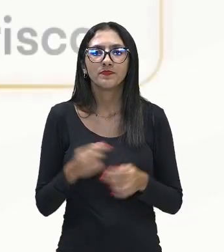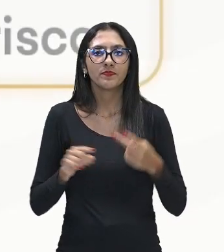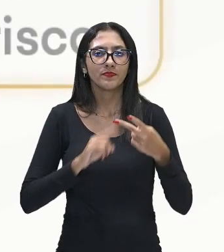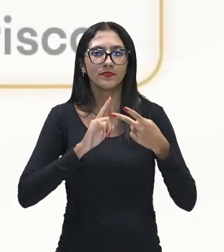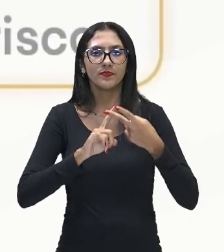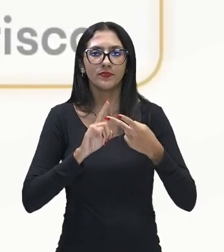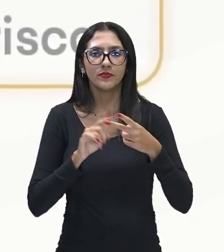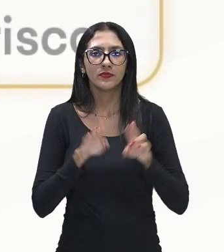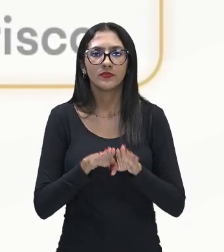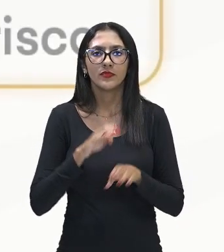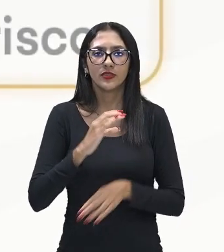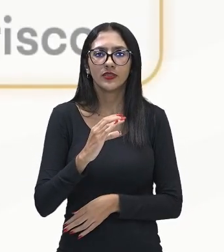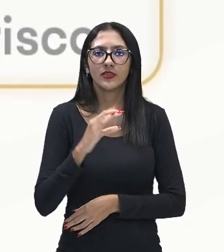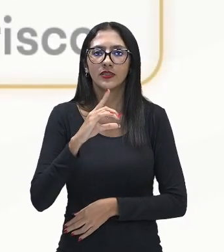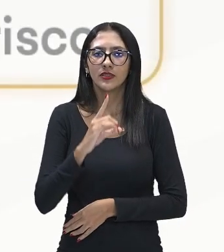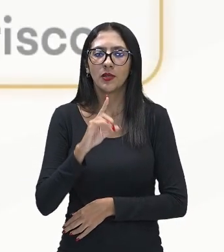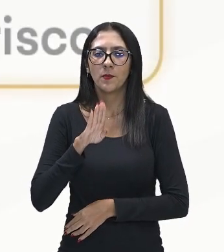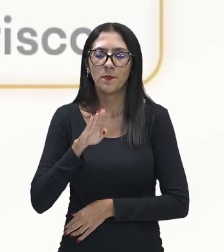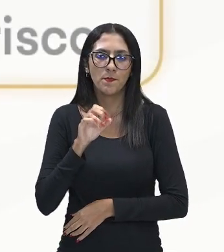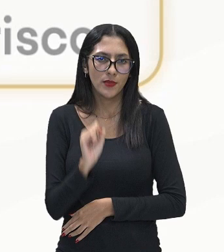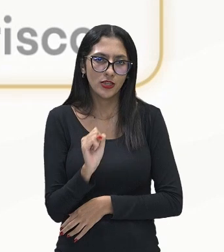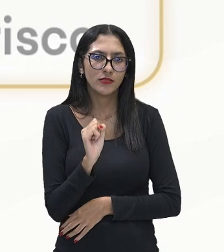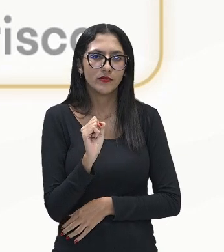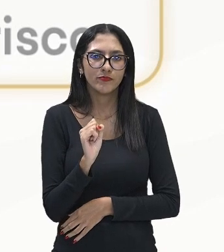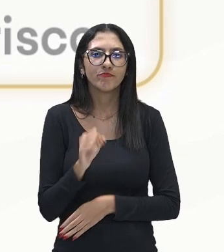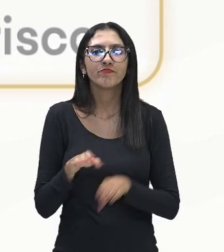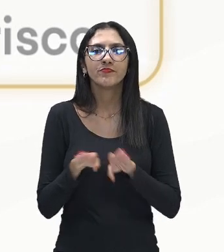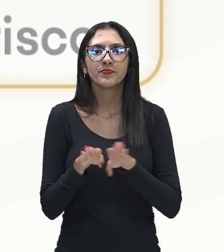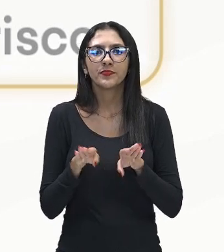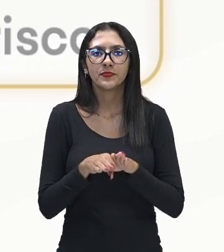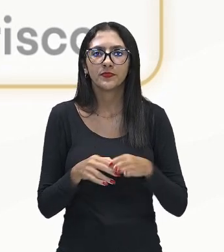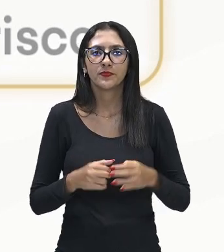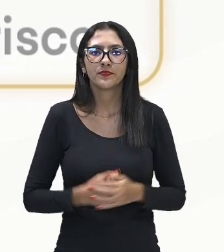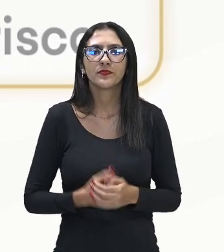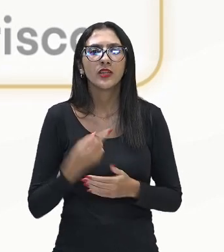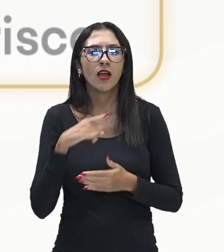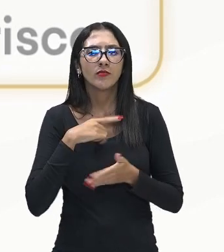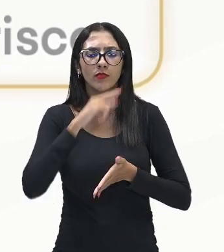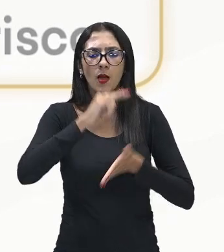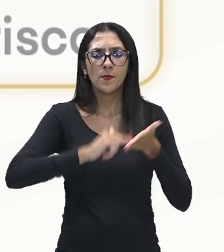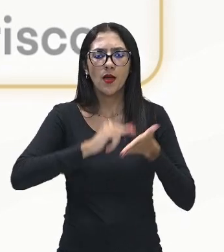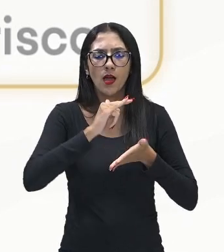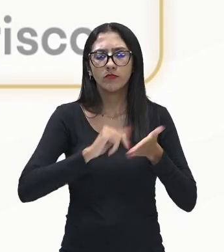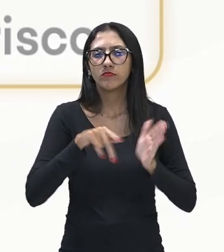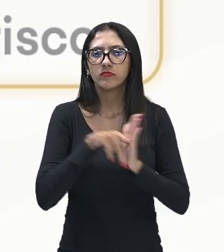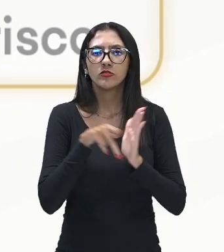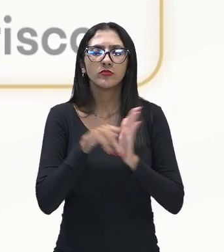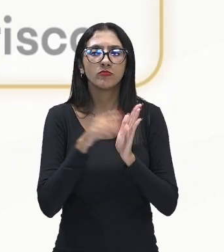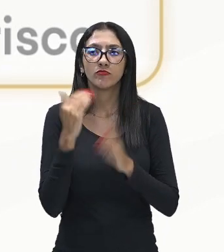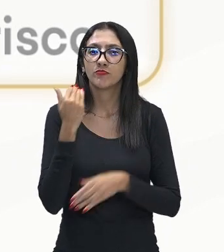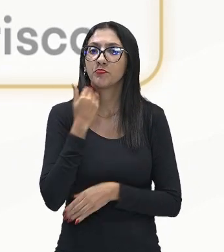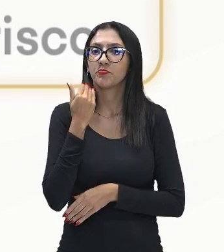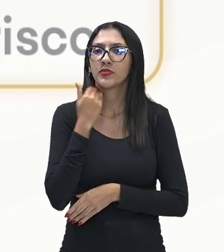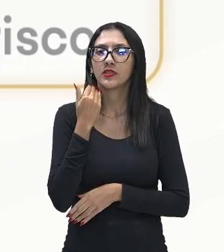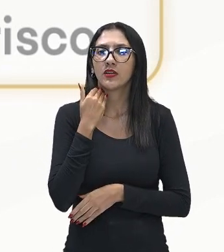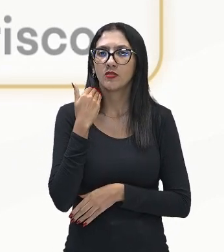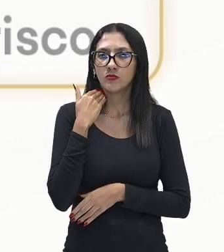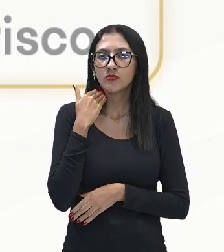os CDBs. Os CDBs são títulos emitidos por instituições